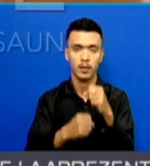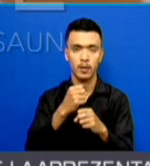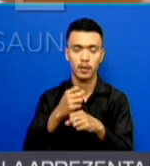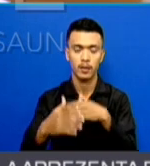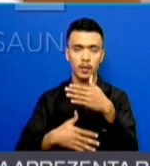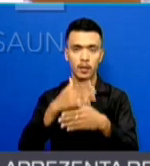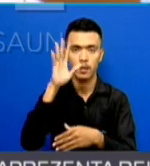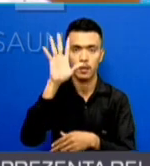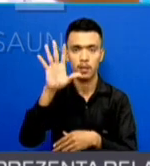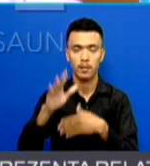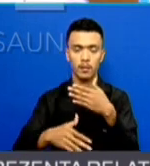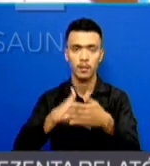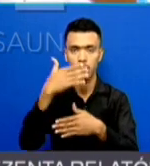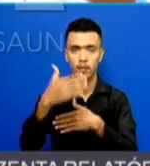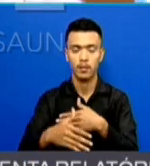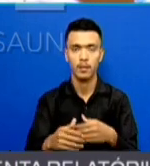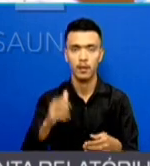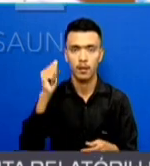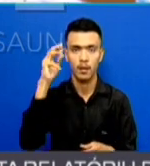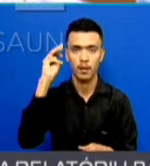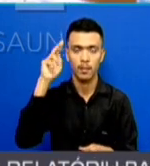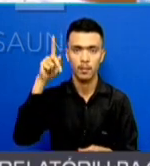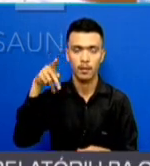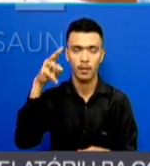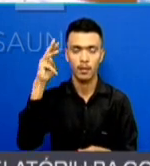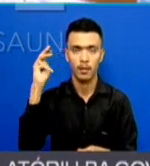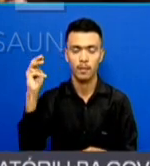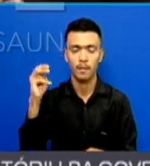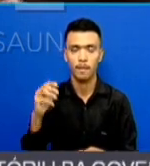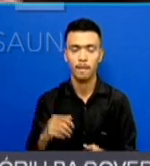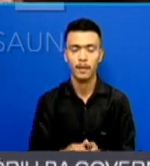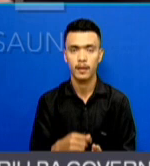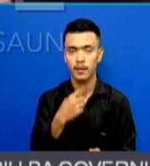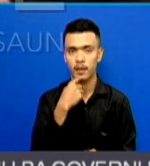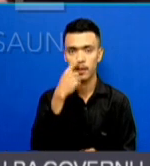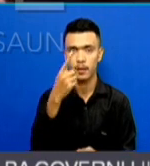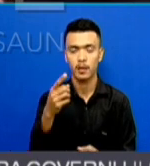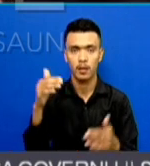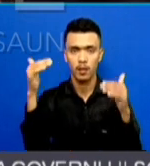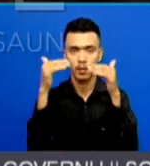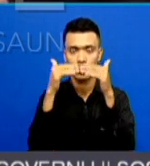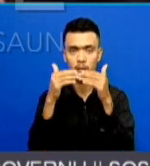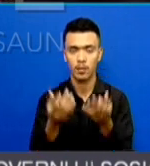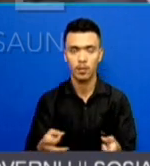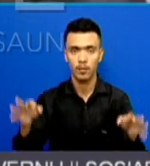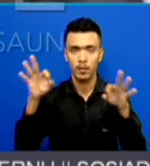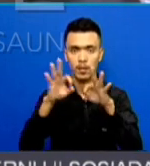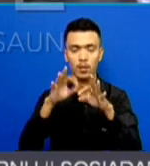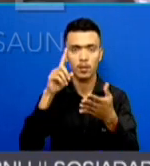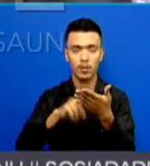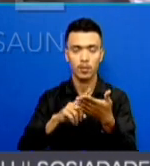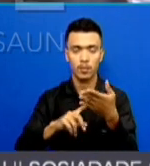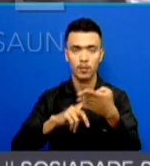oimai. Presidente Conselho Autoridade Nacional Petróleo, Gualdino do Carmo da Silva Actuir, workshop é importante de discutir